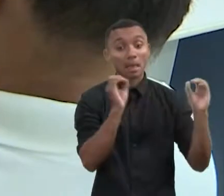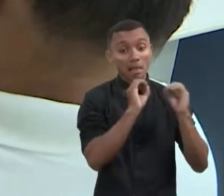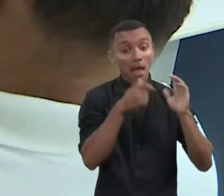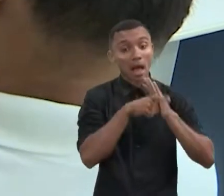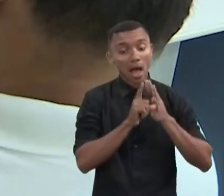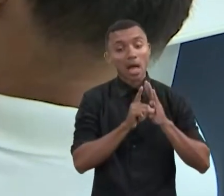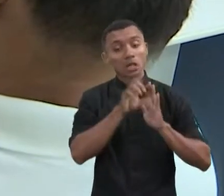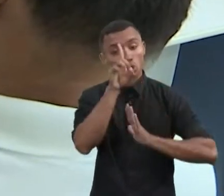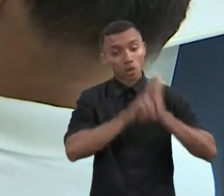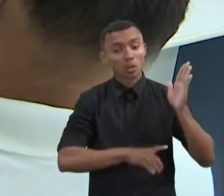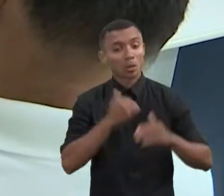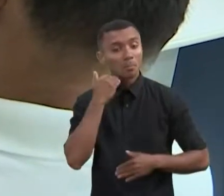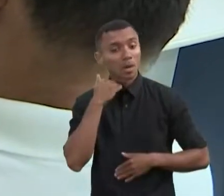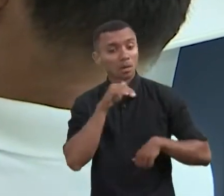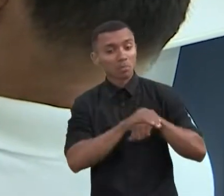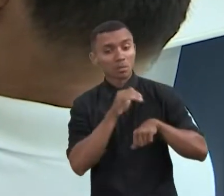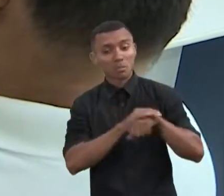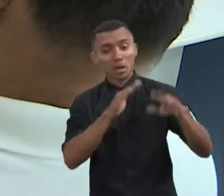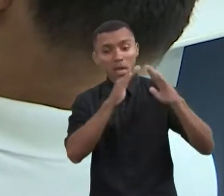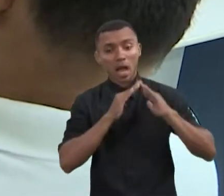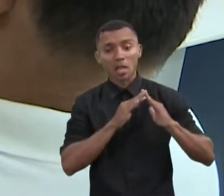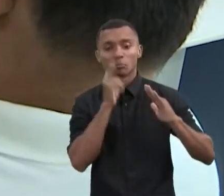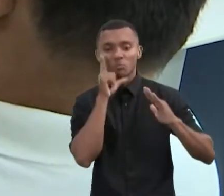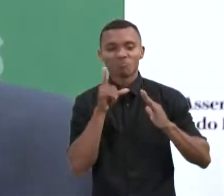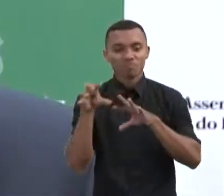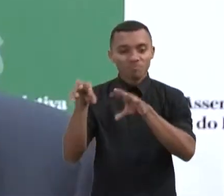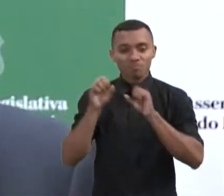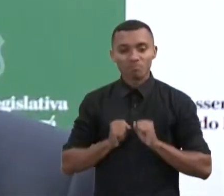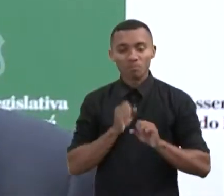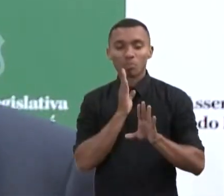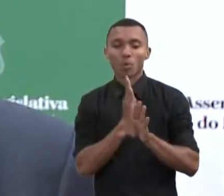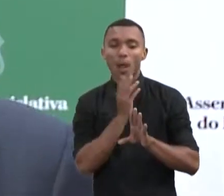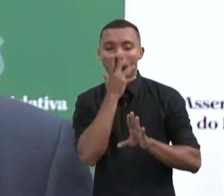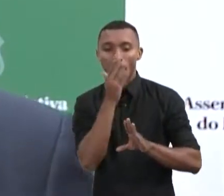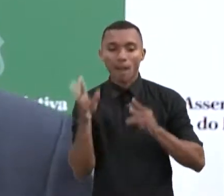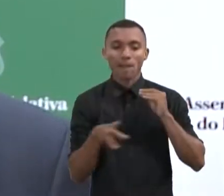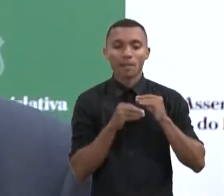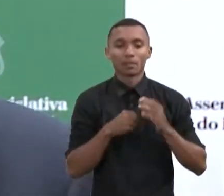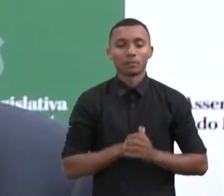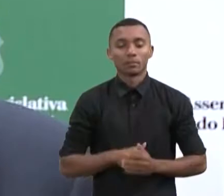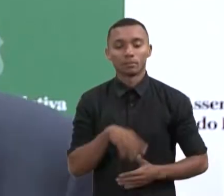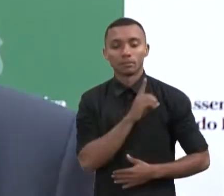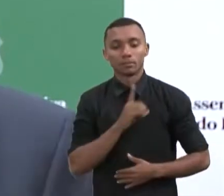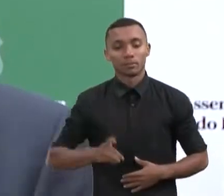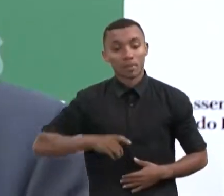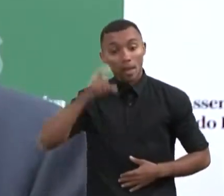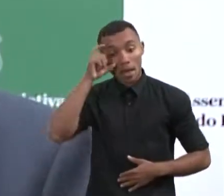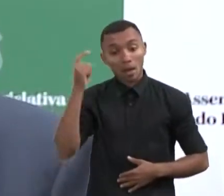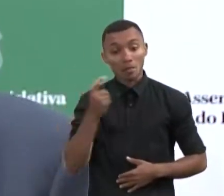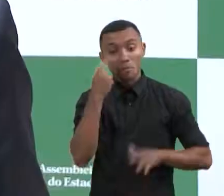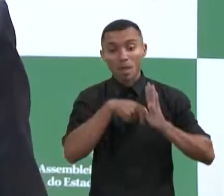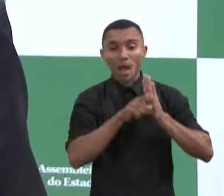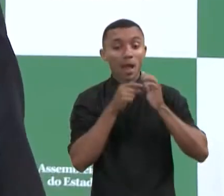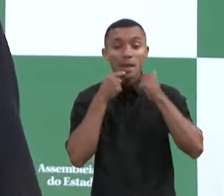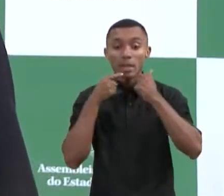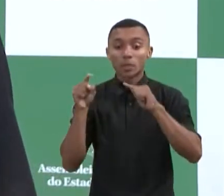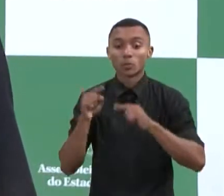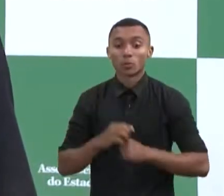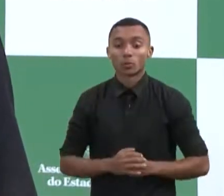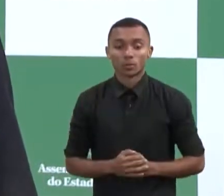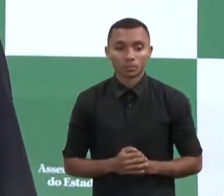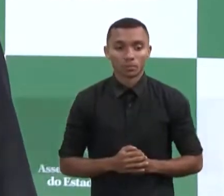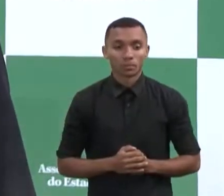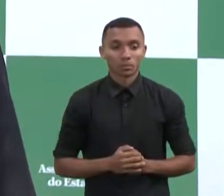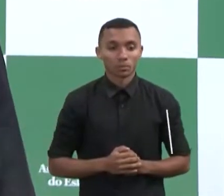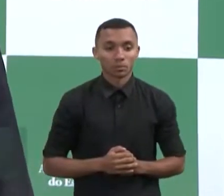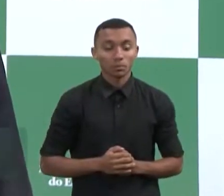poderá tomar o imóvel em que a pessoa mora para quitá-la. O deputado Renato Roseno criticou a proposta. Uma das poucas garantias